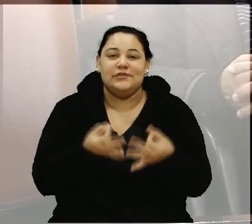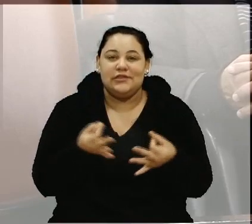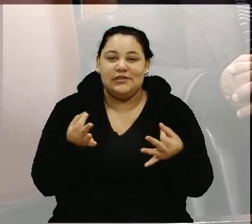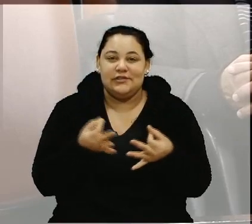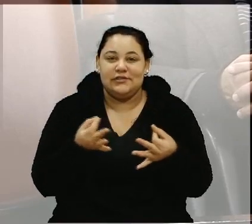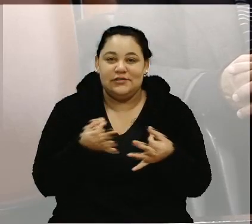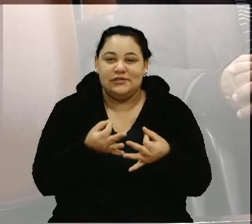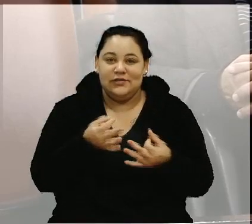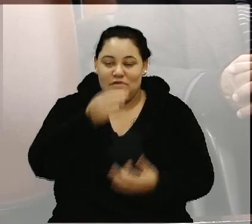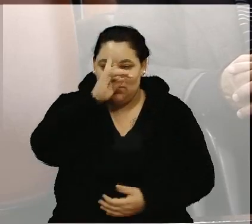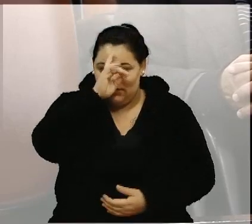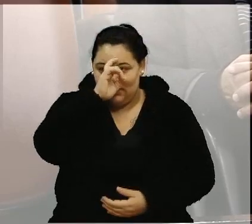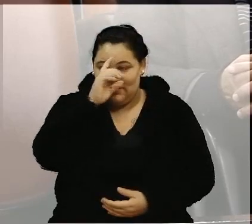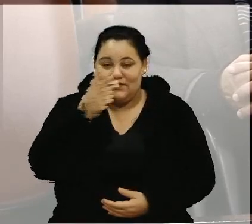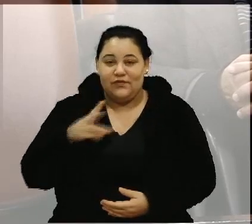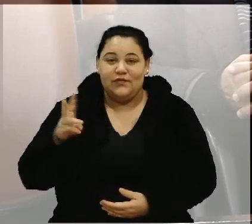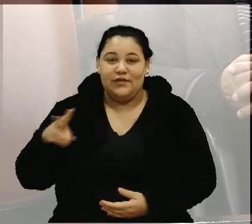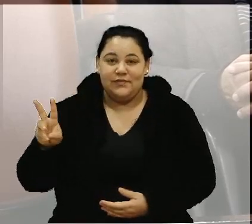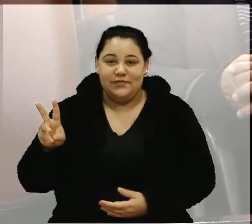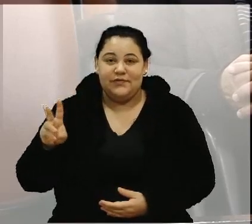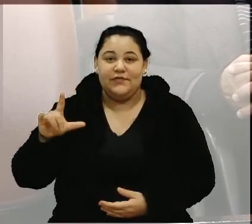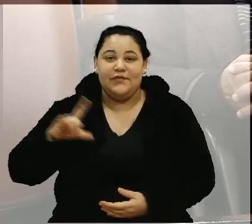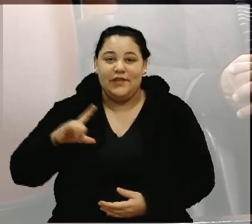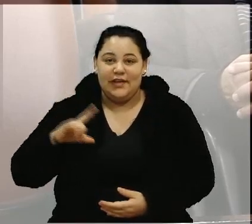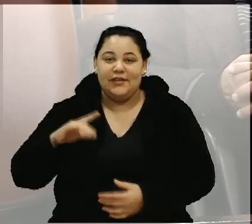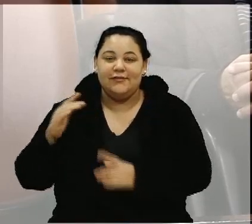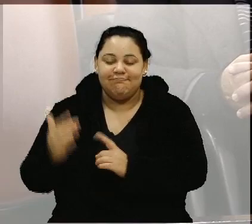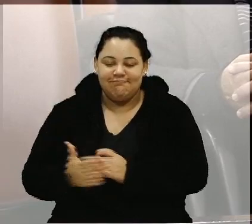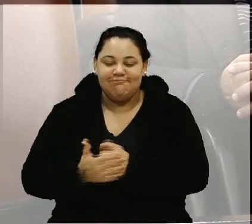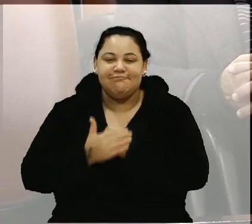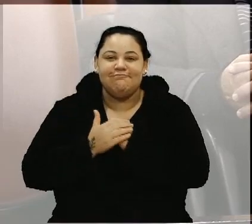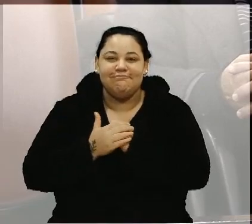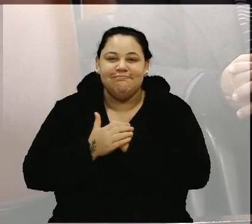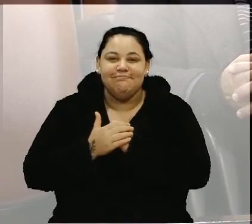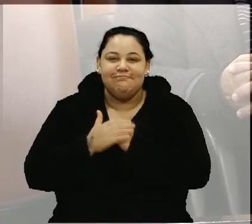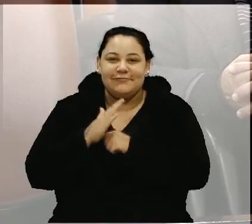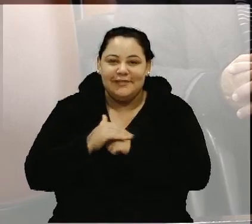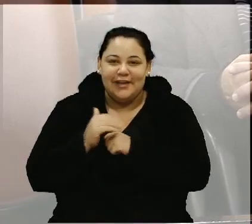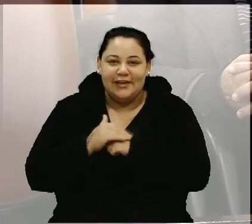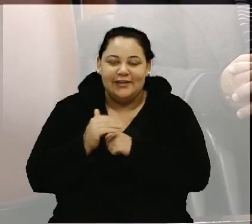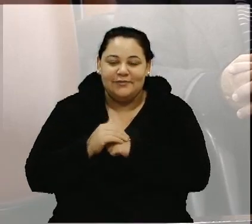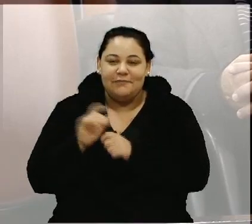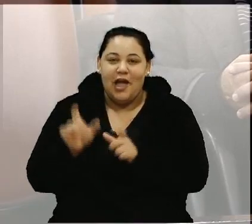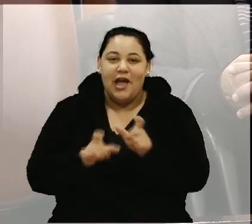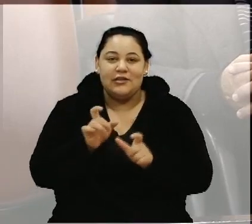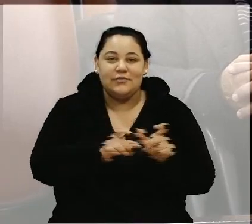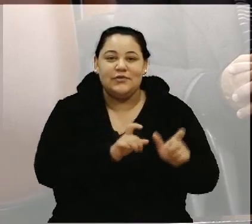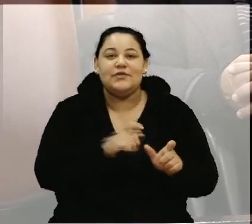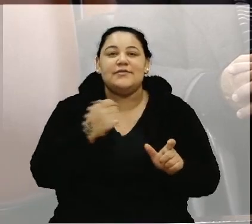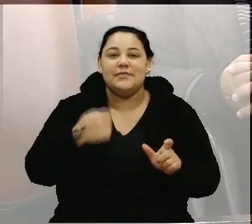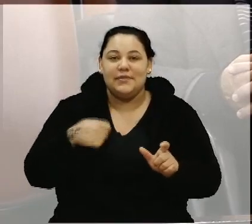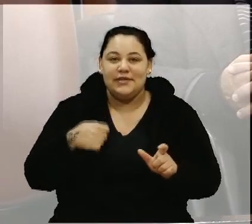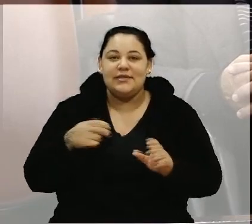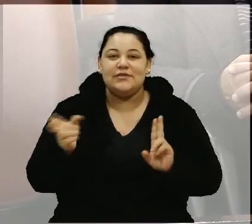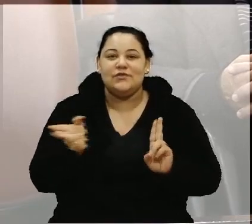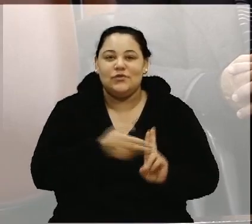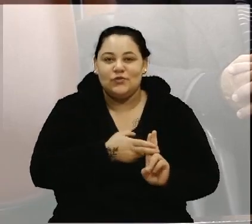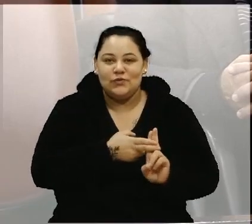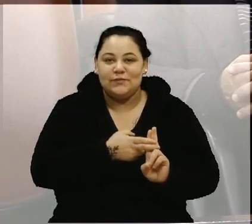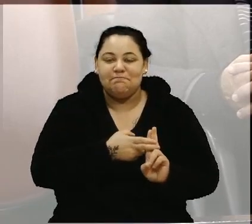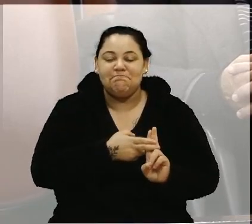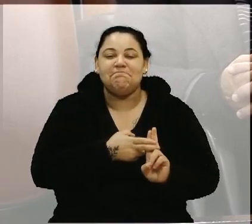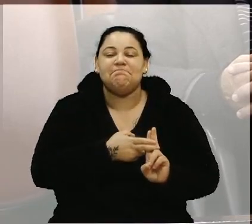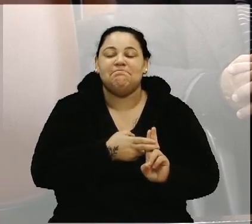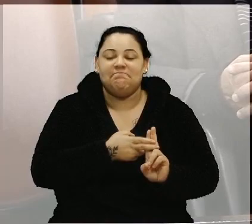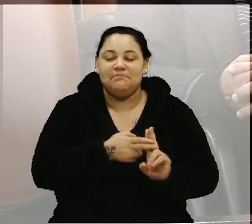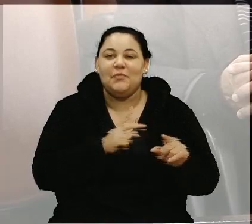Hospital Vervi vai dar um acolhimento a essas pessoas que tanto necessitam o SUS.